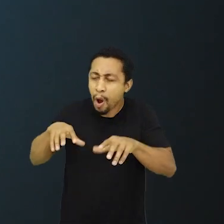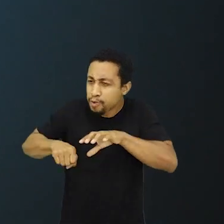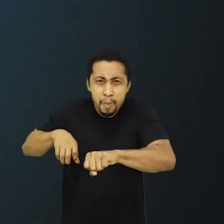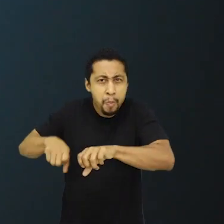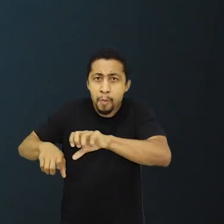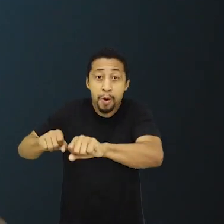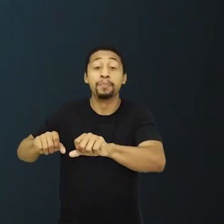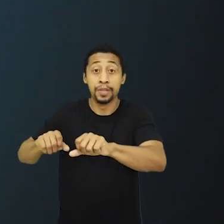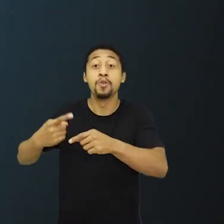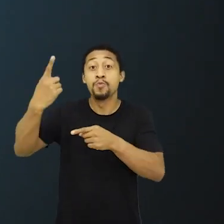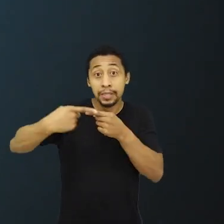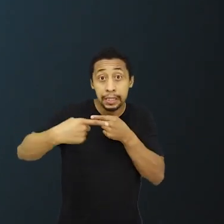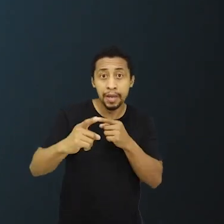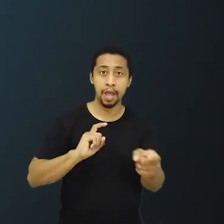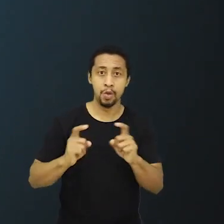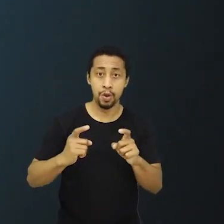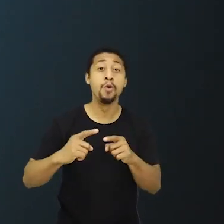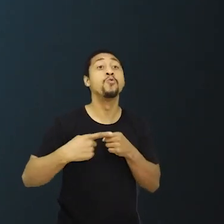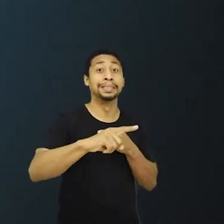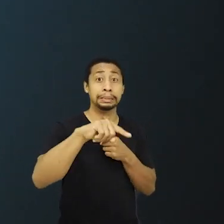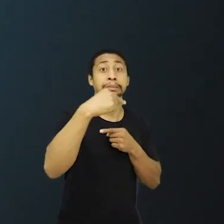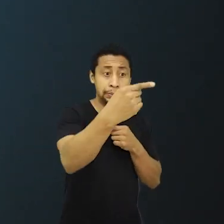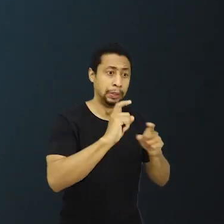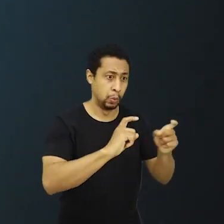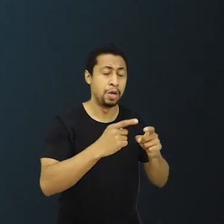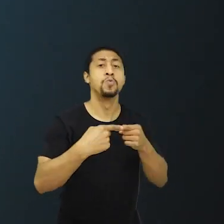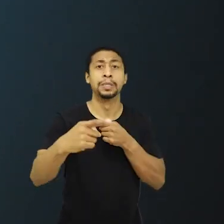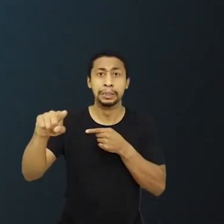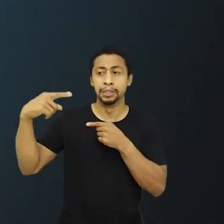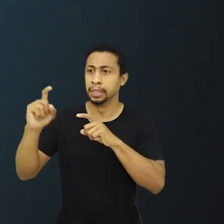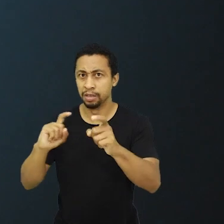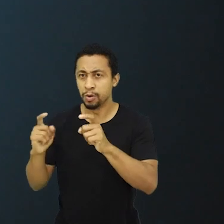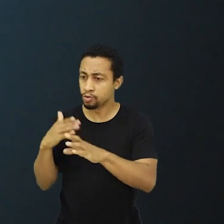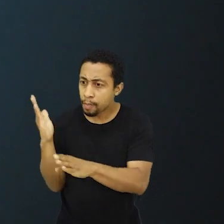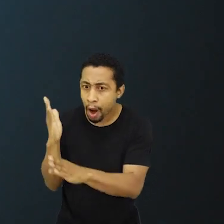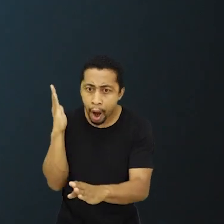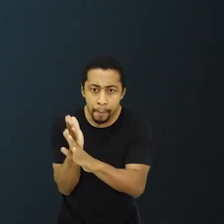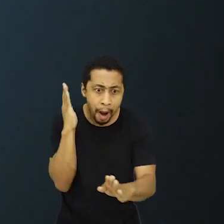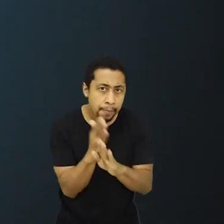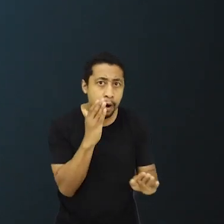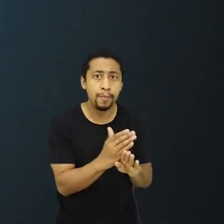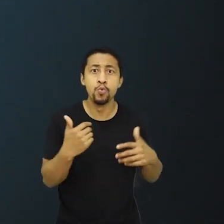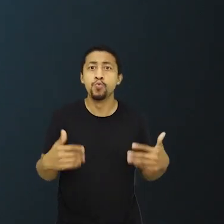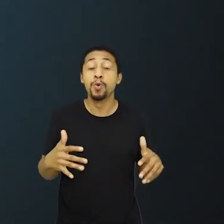projeto, então chegava tudo isso e a gente ia descobrindo. E uma das coisas que brotou e que estava um pouco apagada, mas a Clarice